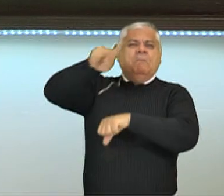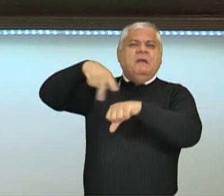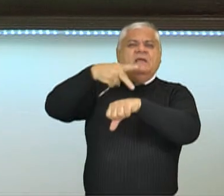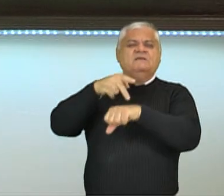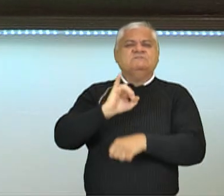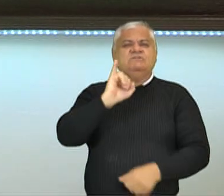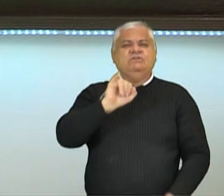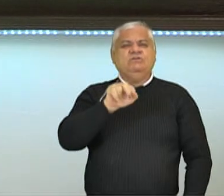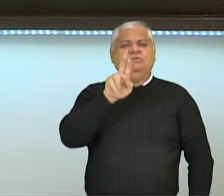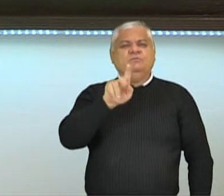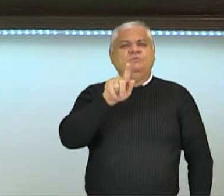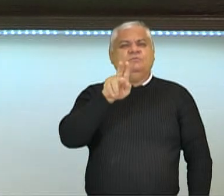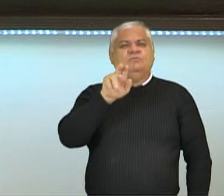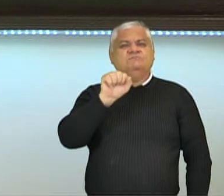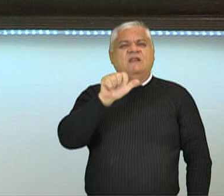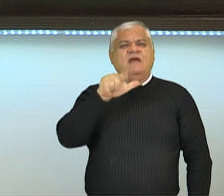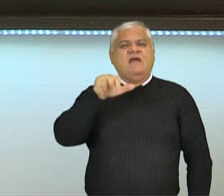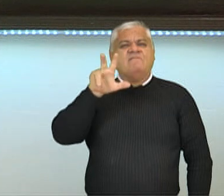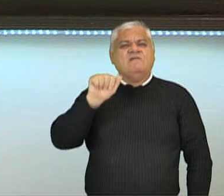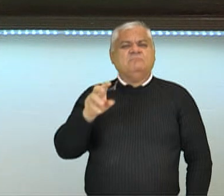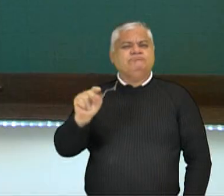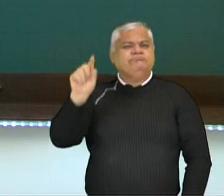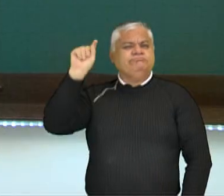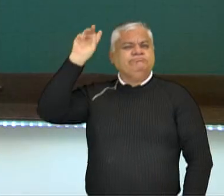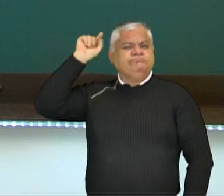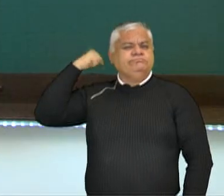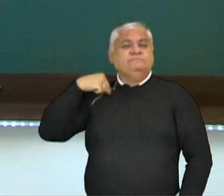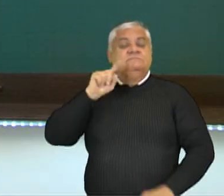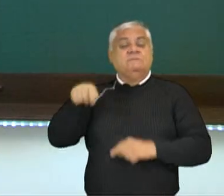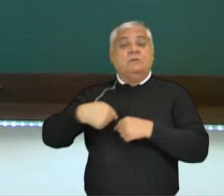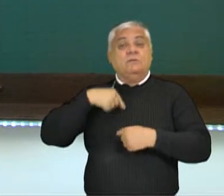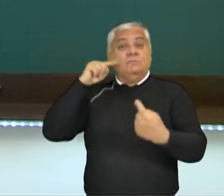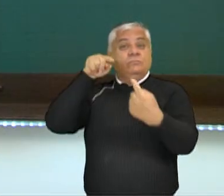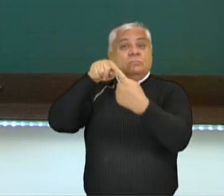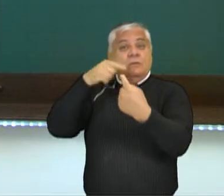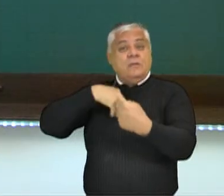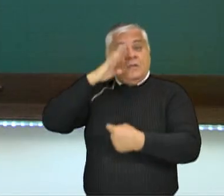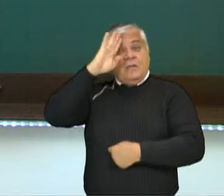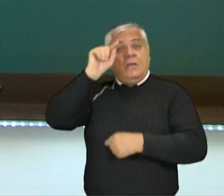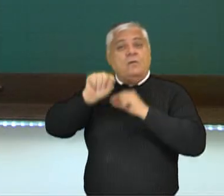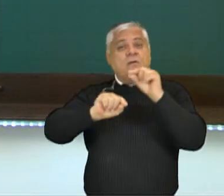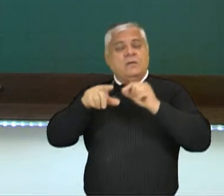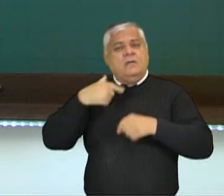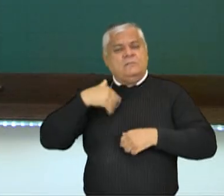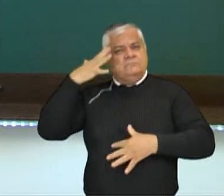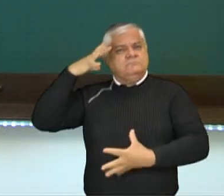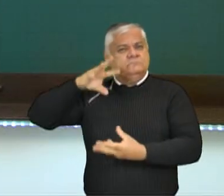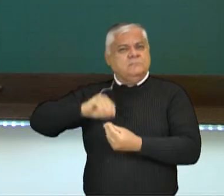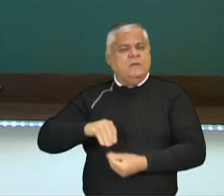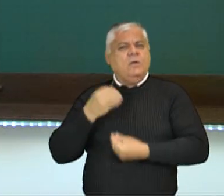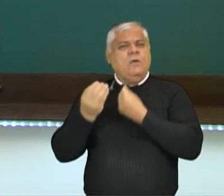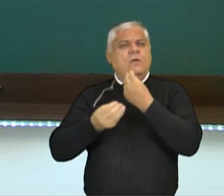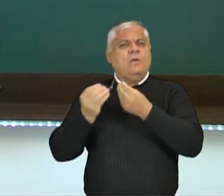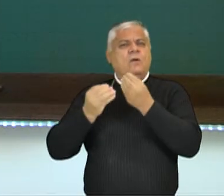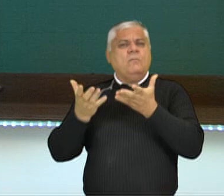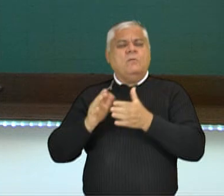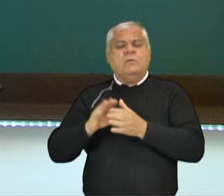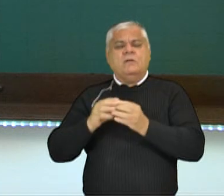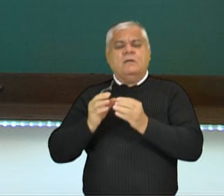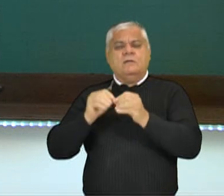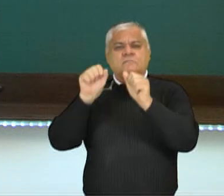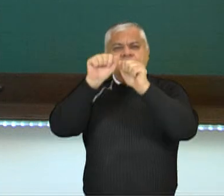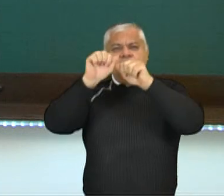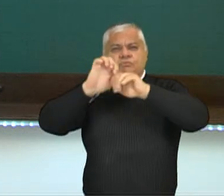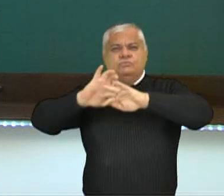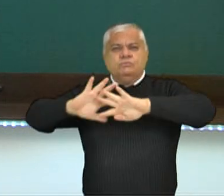Iuguslávia. Vamos investigar esse caso aí, né? E o principal objetivo da aula é compreender o processo de